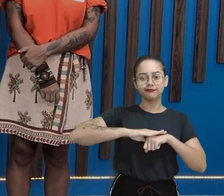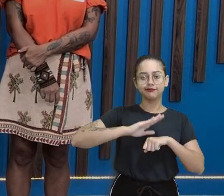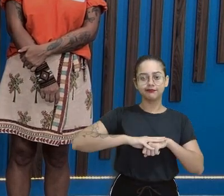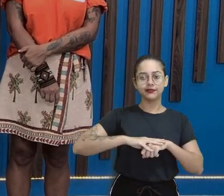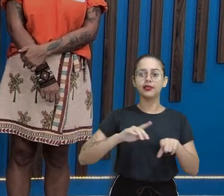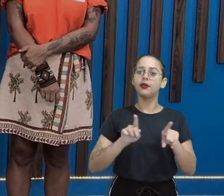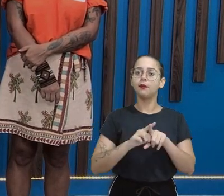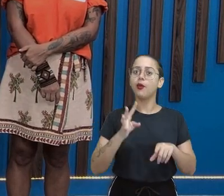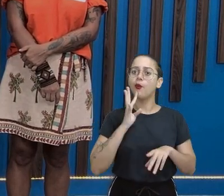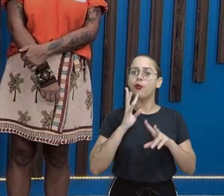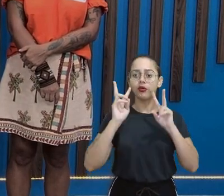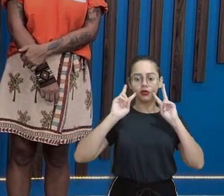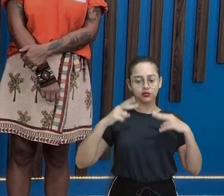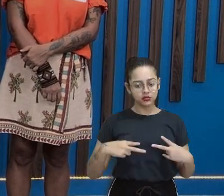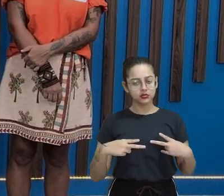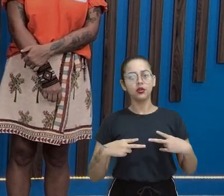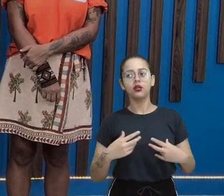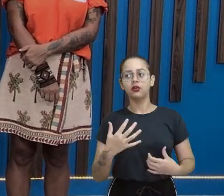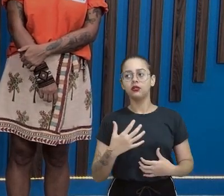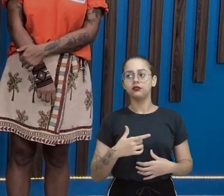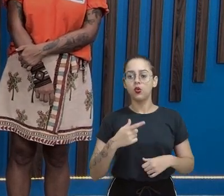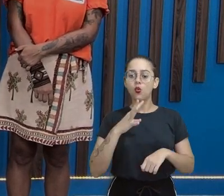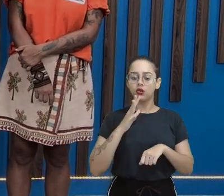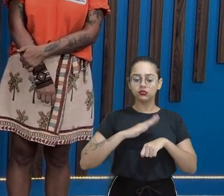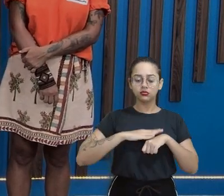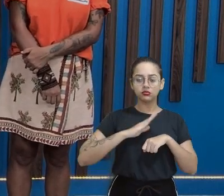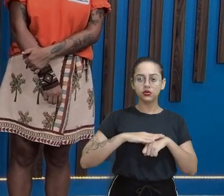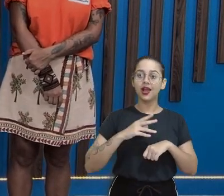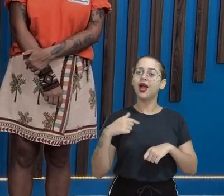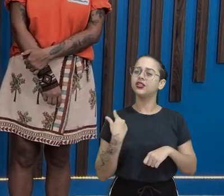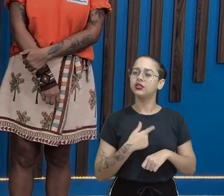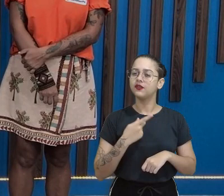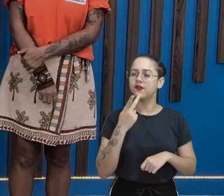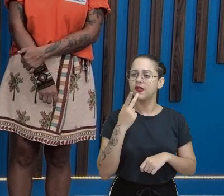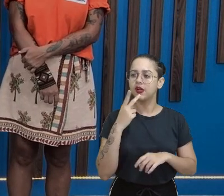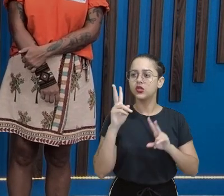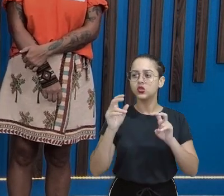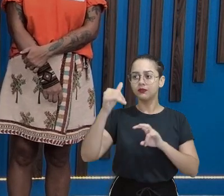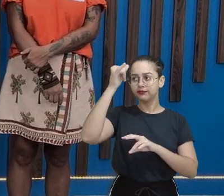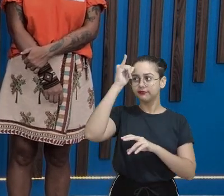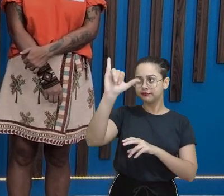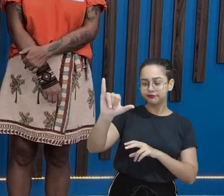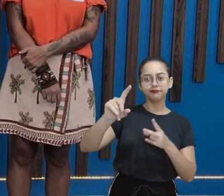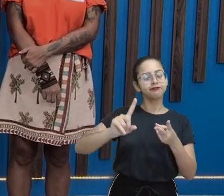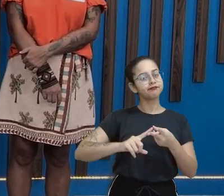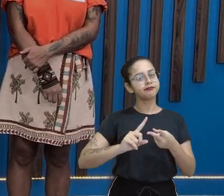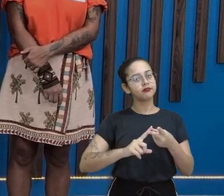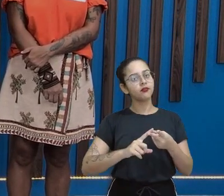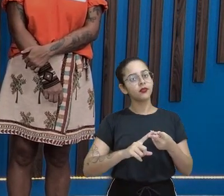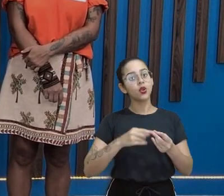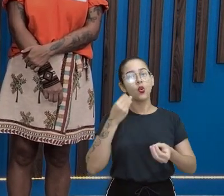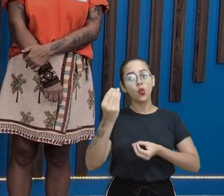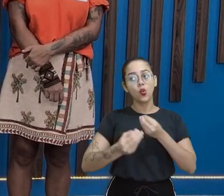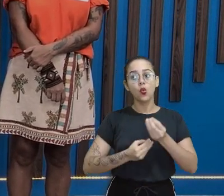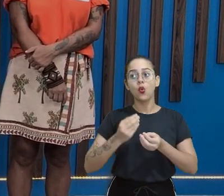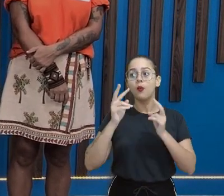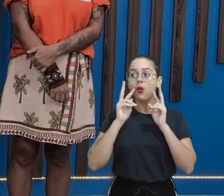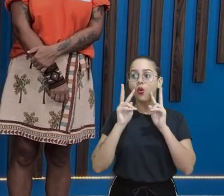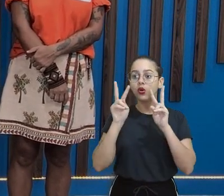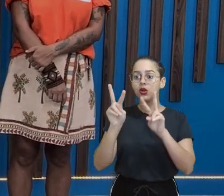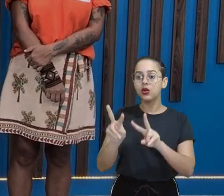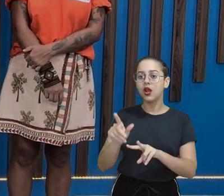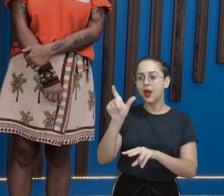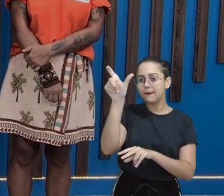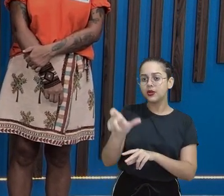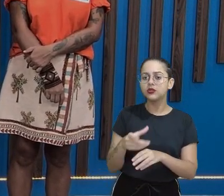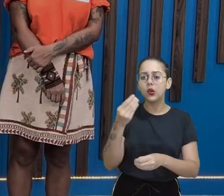se conhecer, né, a gente falou sobre prevenção, a gente falou sobre como olhar a pessoa,